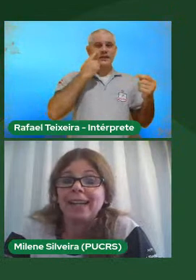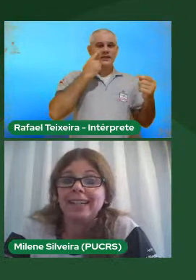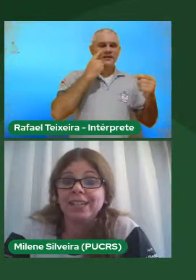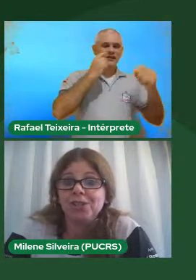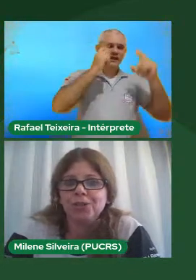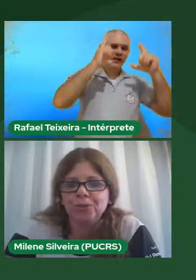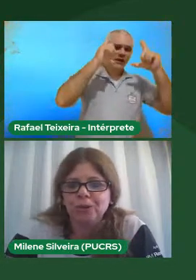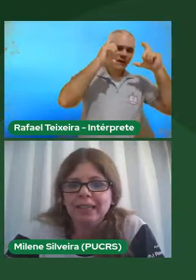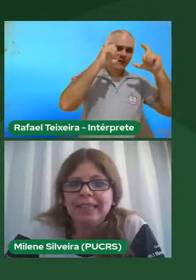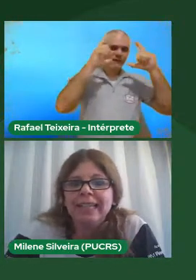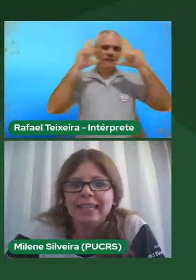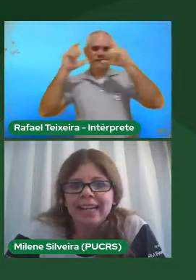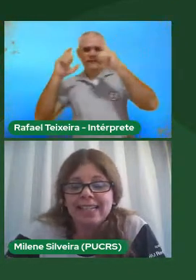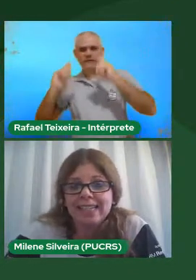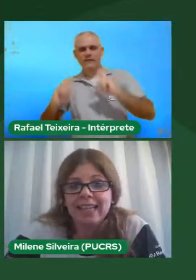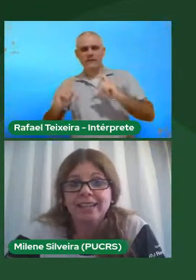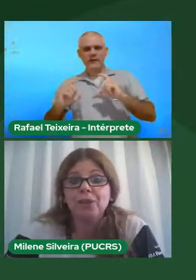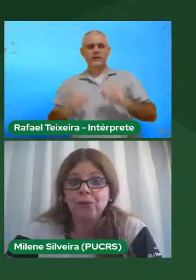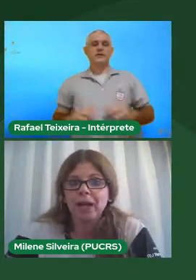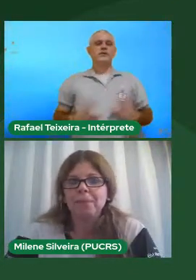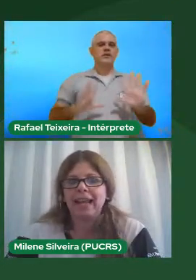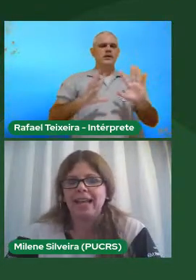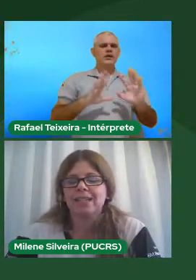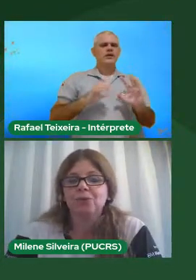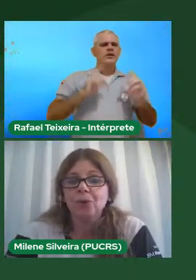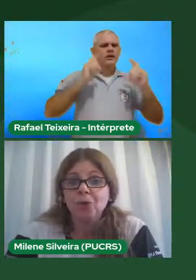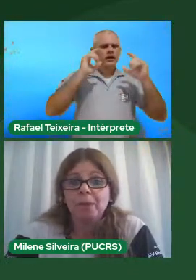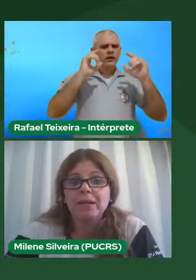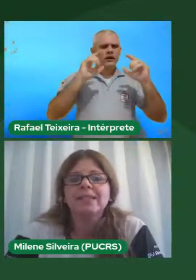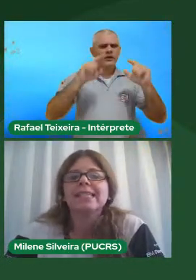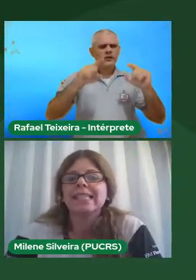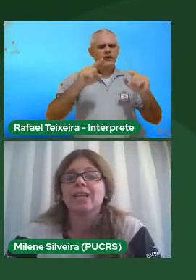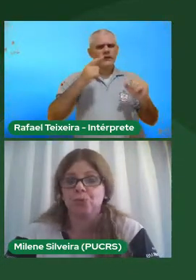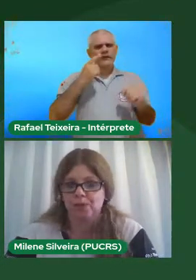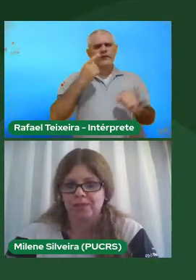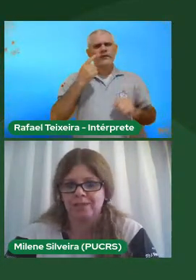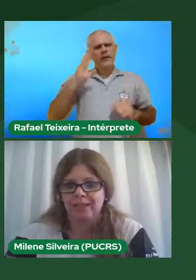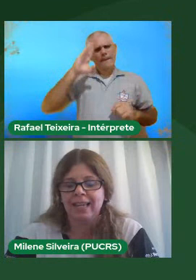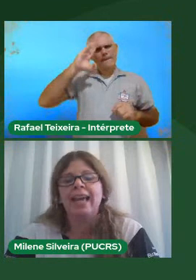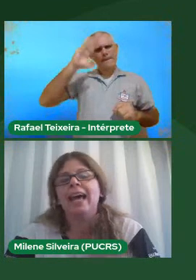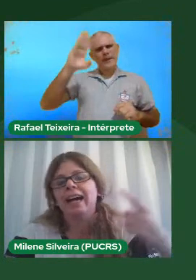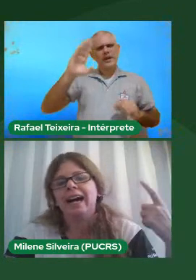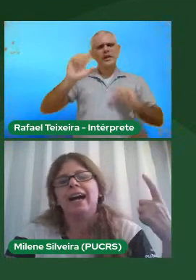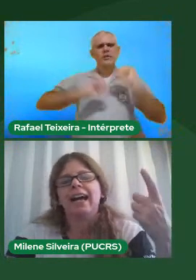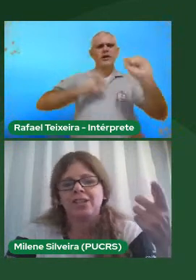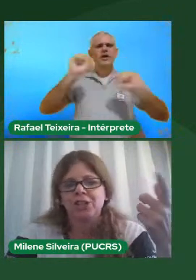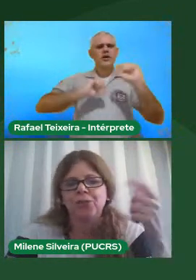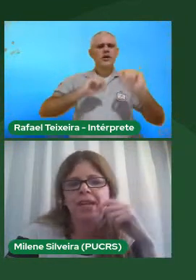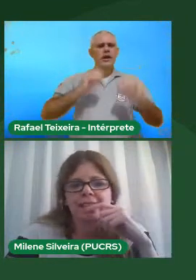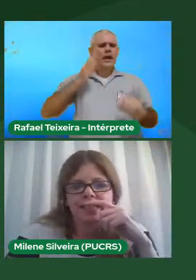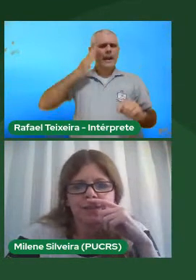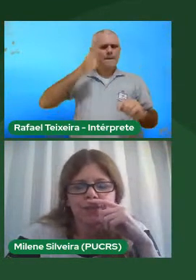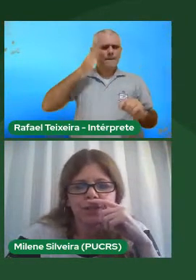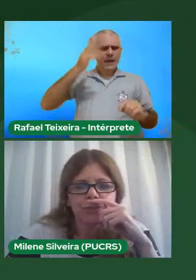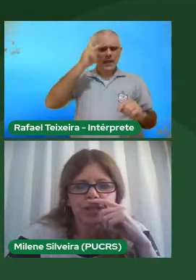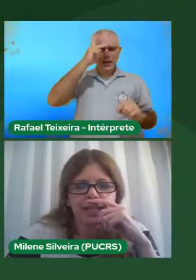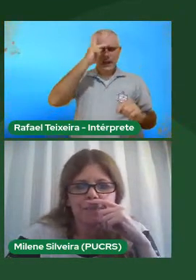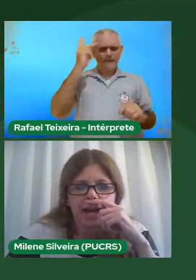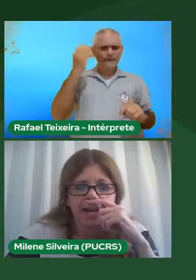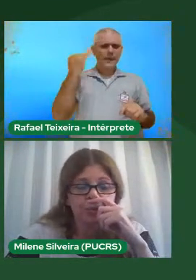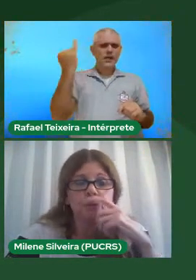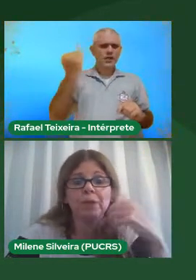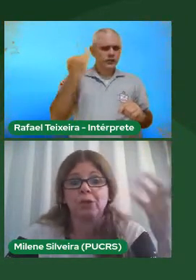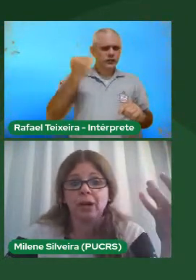momento marcante do IHC, que foi a palestra do Dom Norman Sem Luz. A gente fez esse evento,